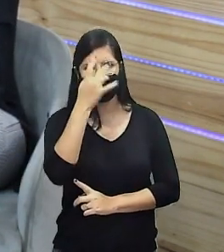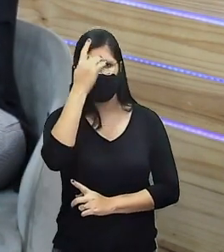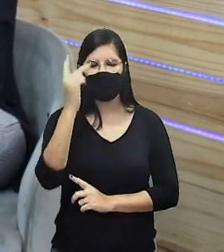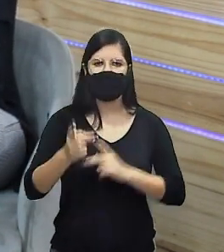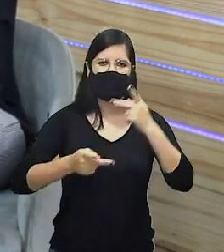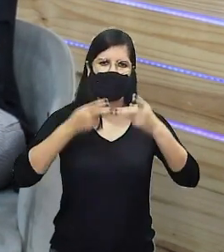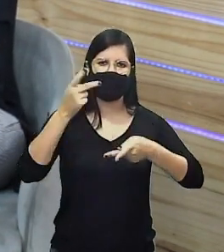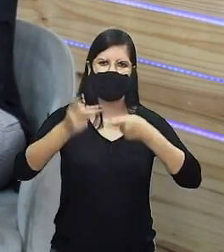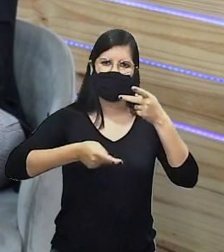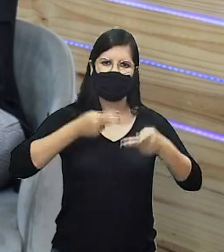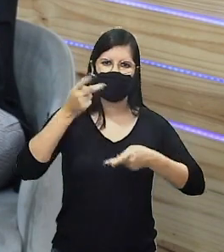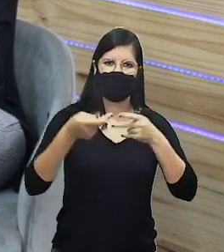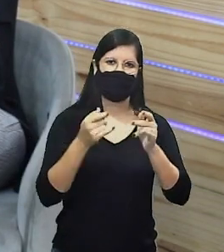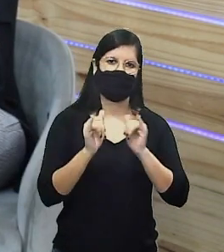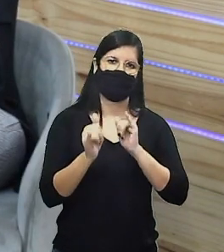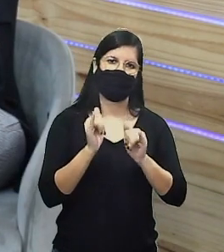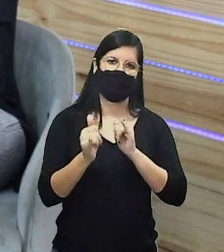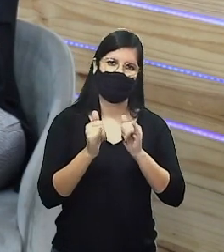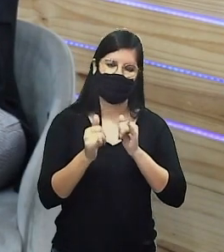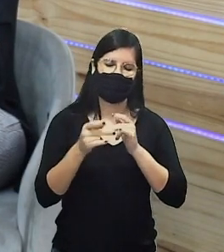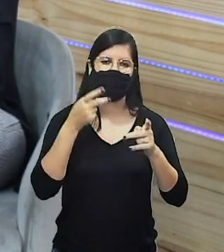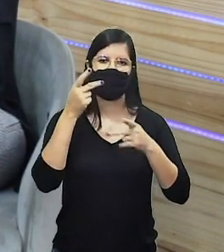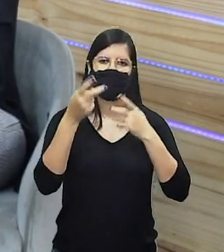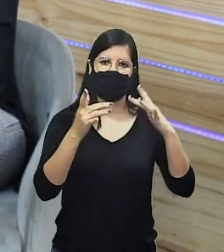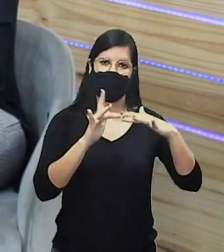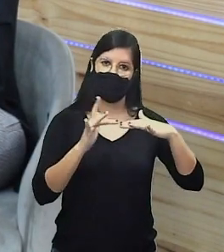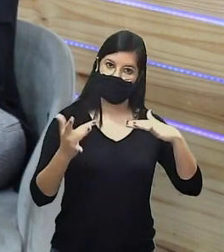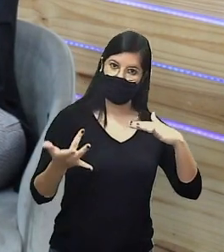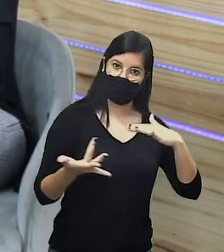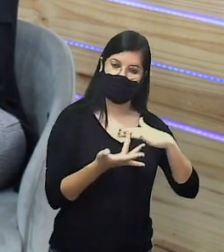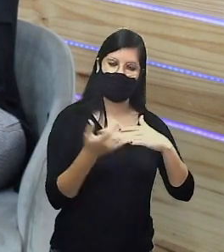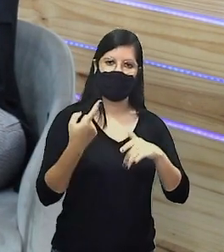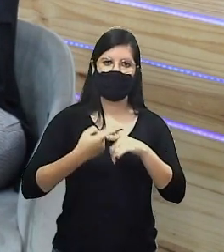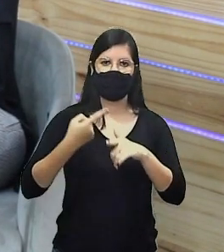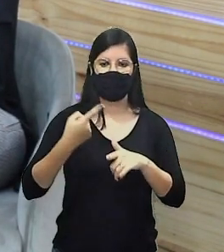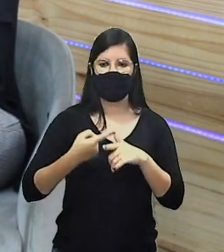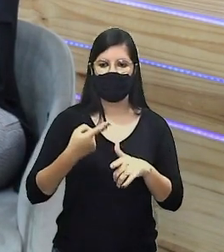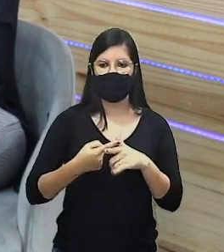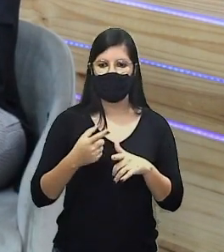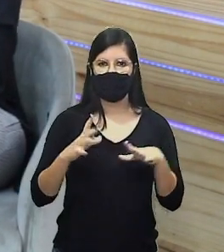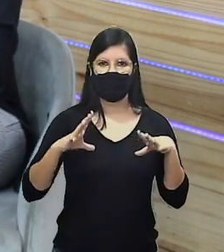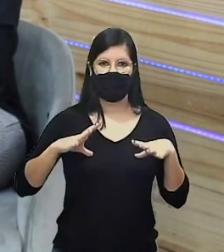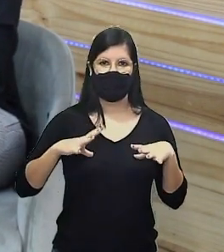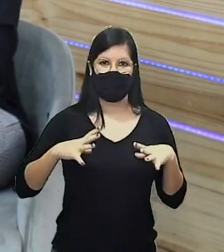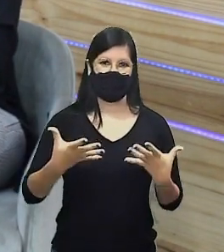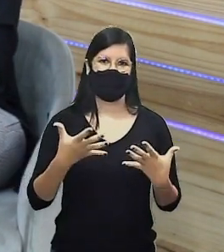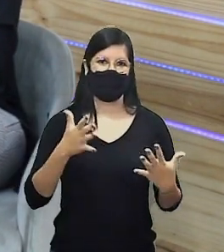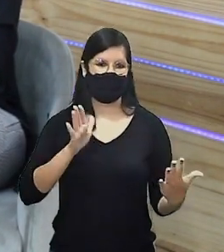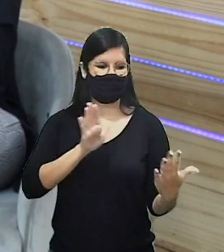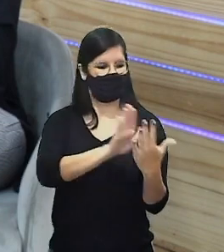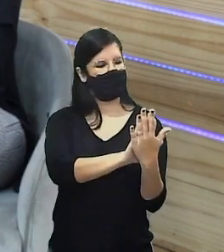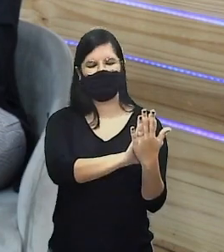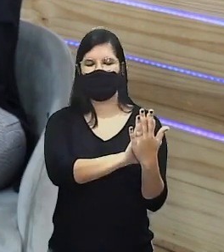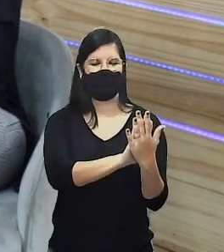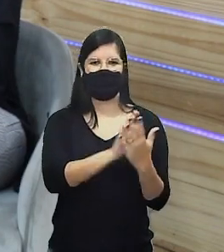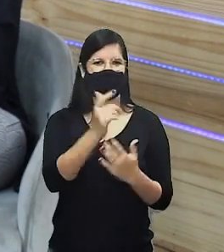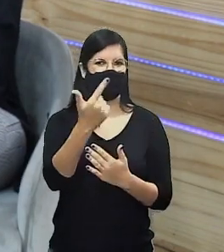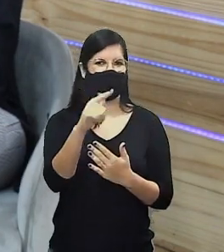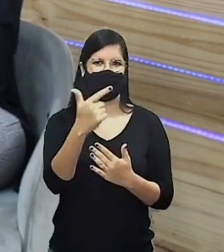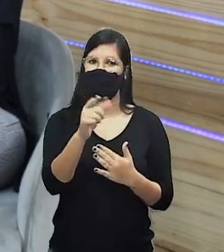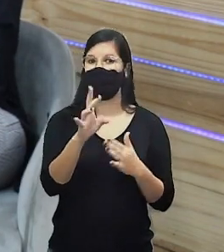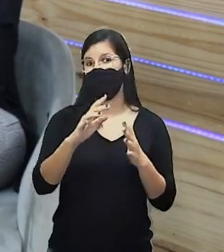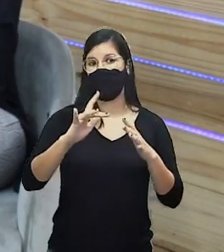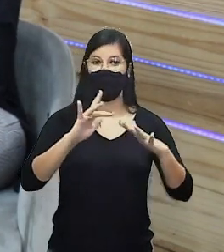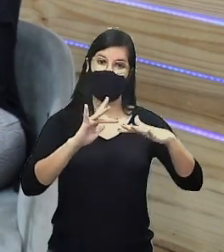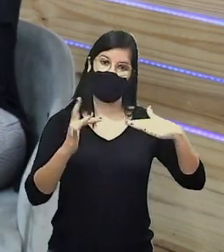mais pela internet e pelas redes sociais, porque talvez elas não tenham coragem de falar pessoalmente. Então, elas querem jogar tudo